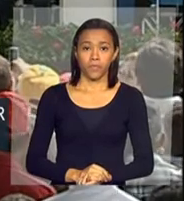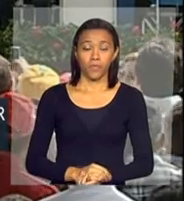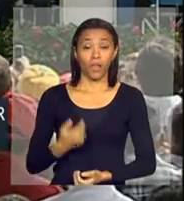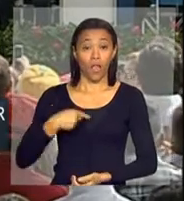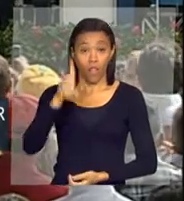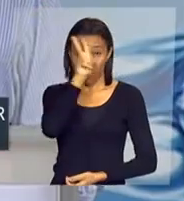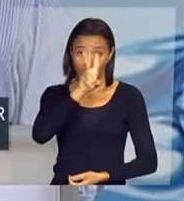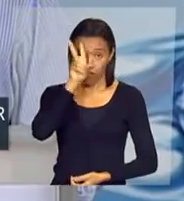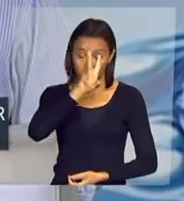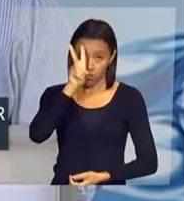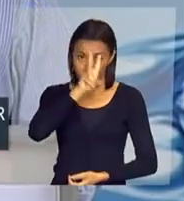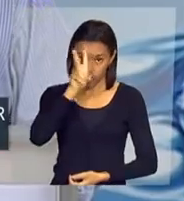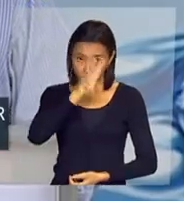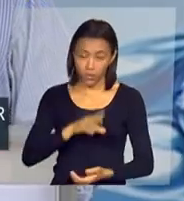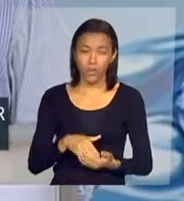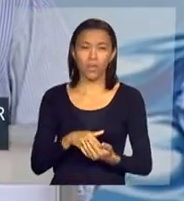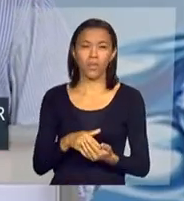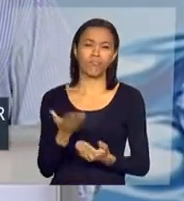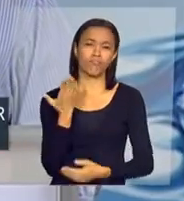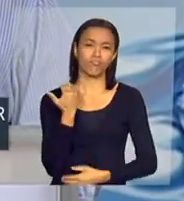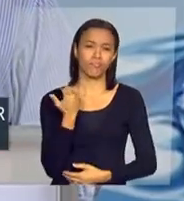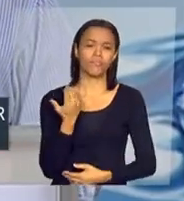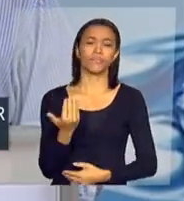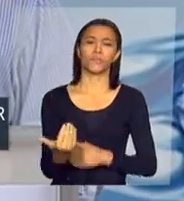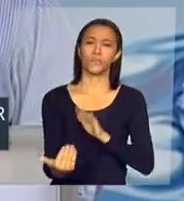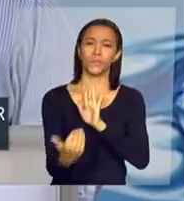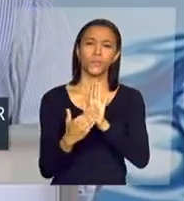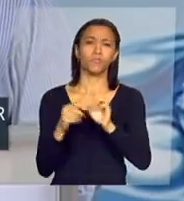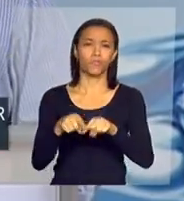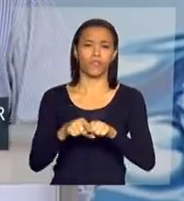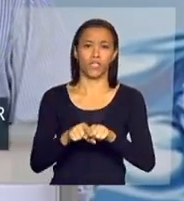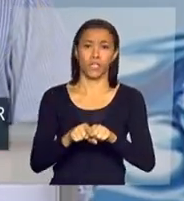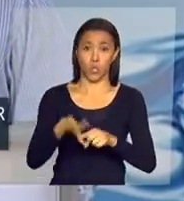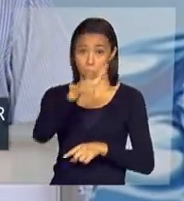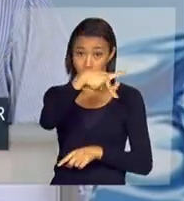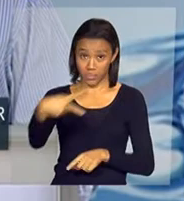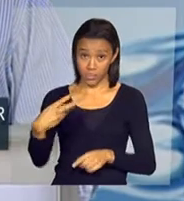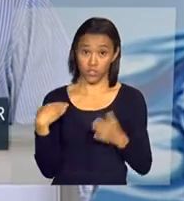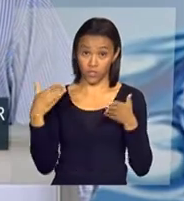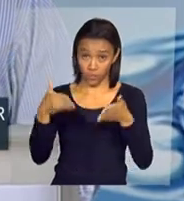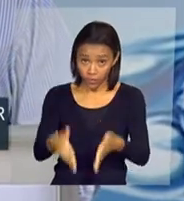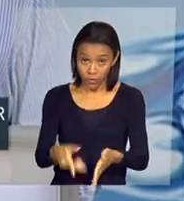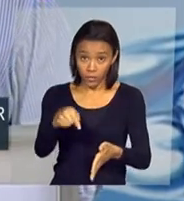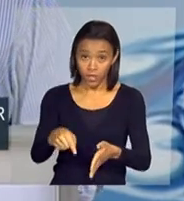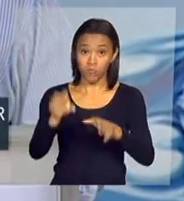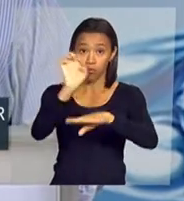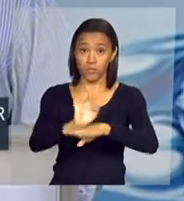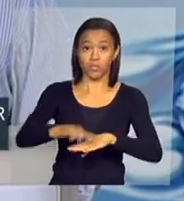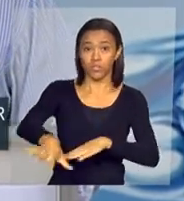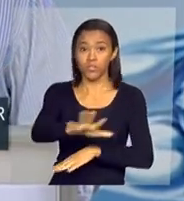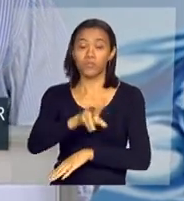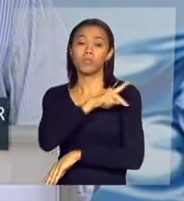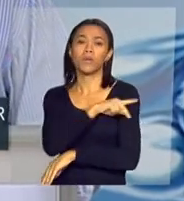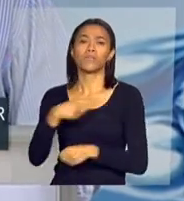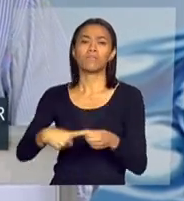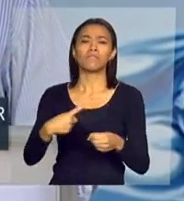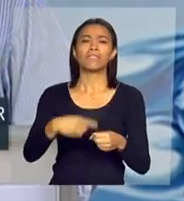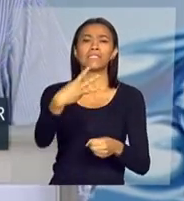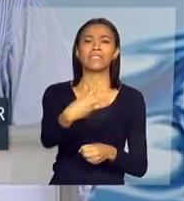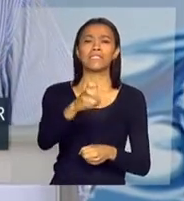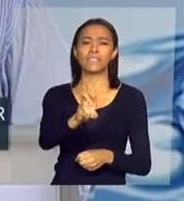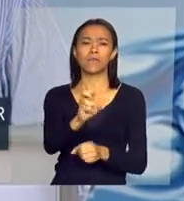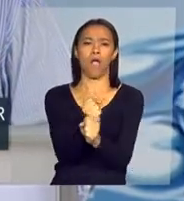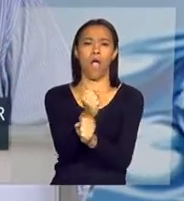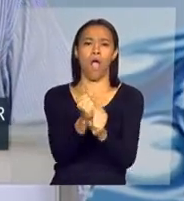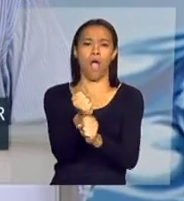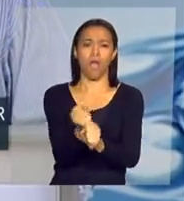Lembro que a última vez que um chefe de Estado brasileiro visitou nossa região foi há 35 anos